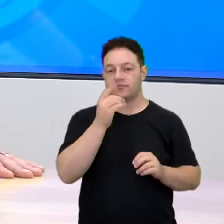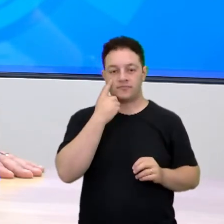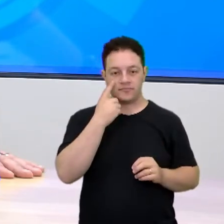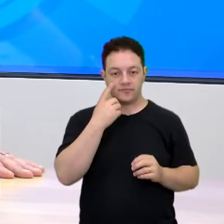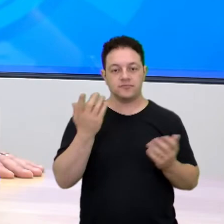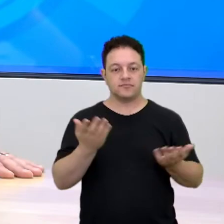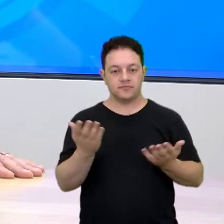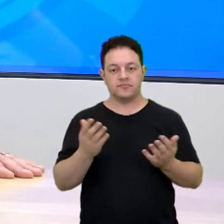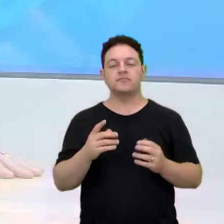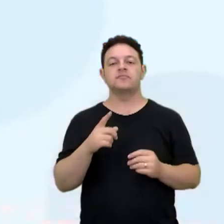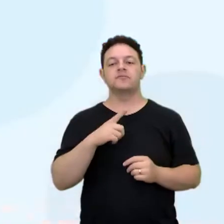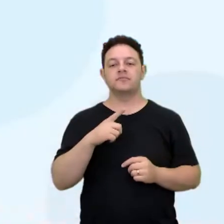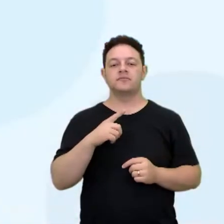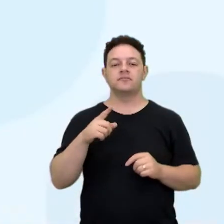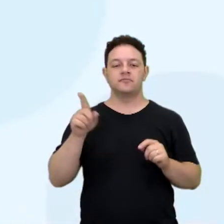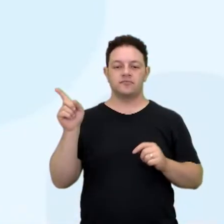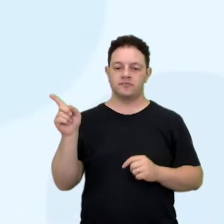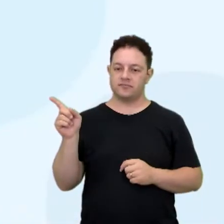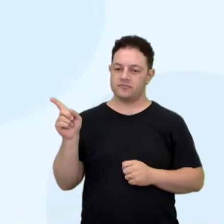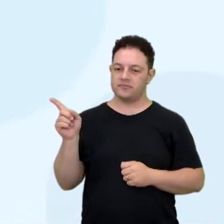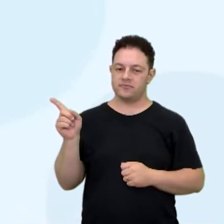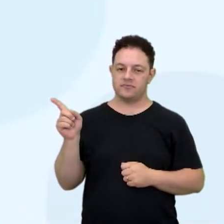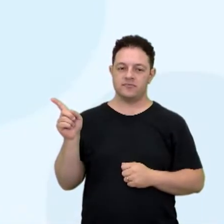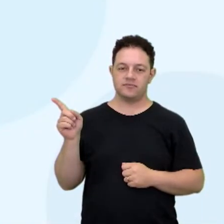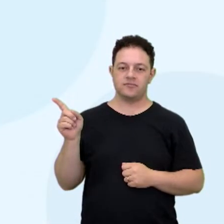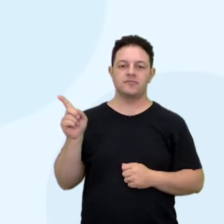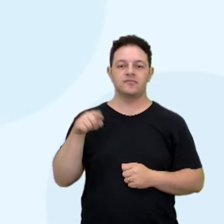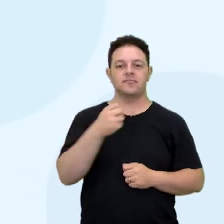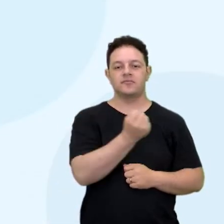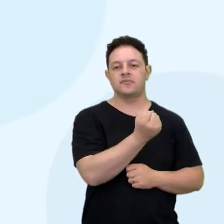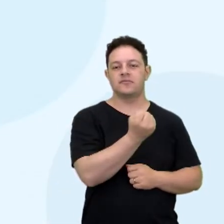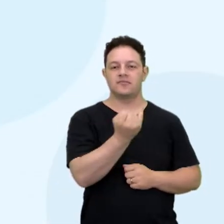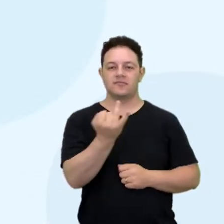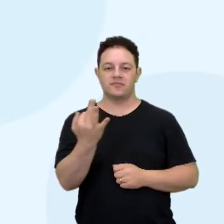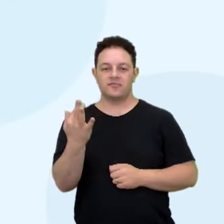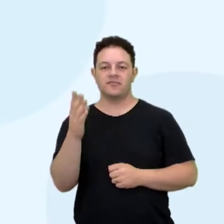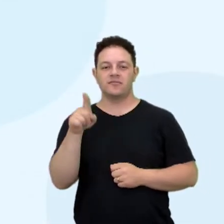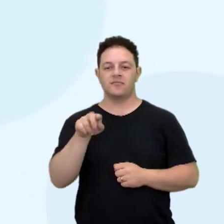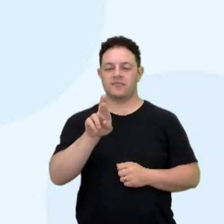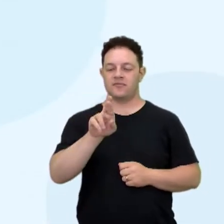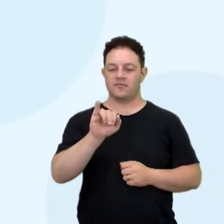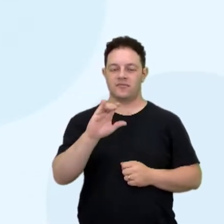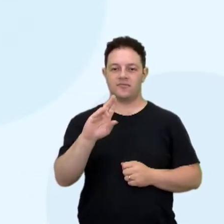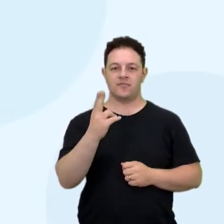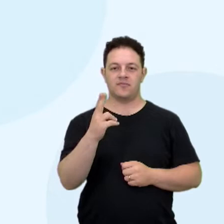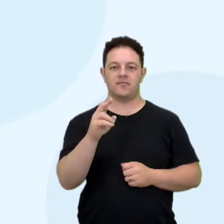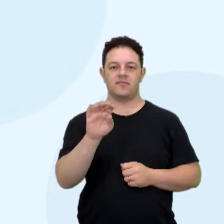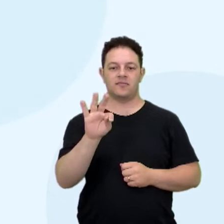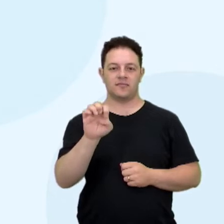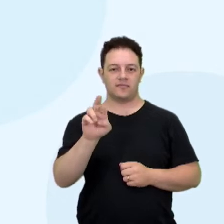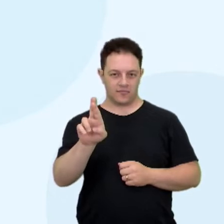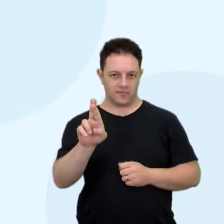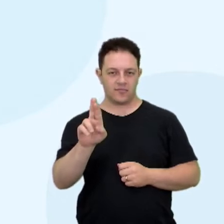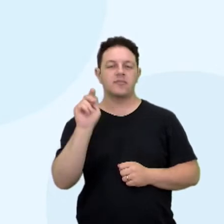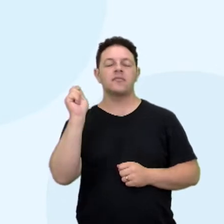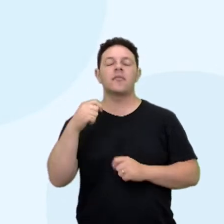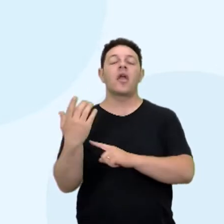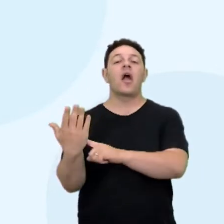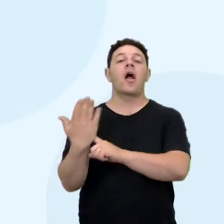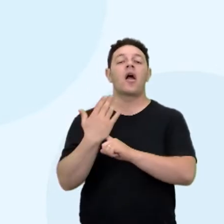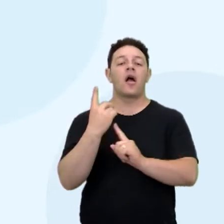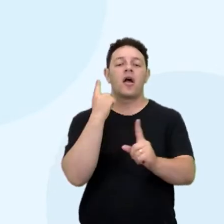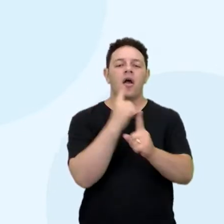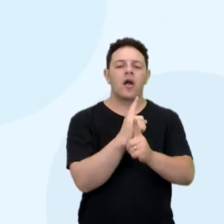aí a escala Richter, né? A escala Richter que foi feita aí para, né, potencializar e mais ou menos aí identificar aí